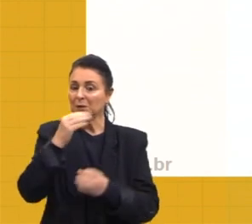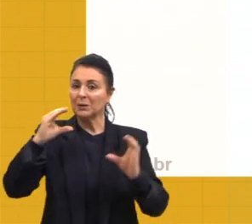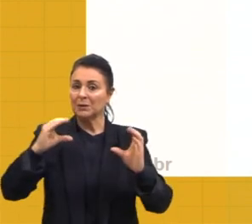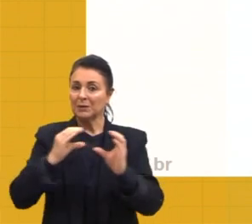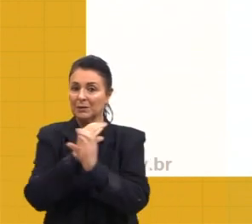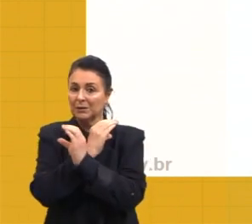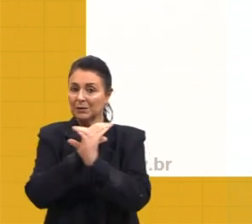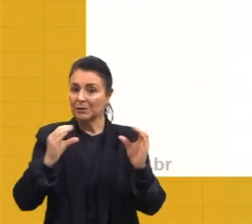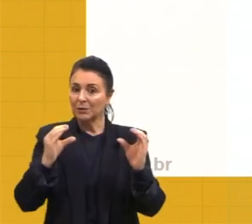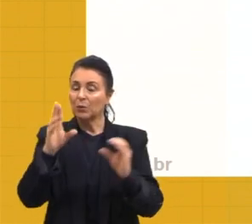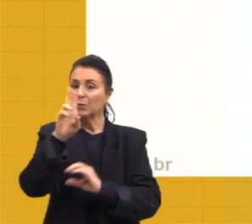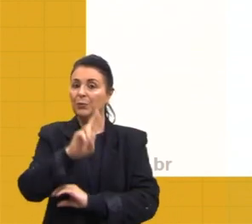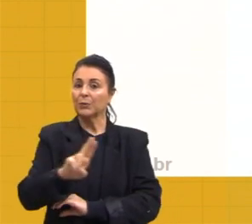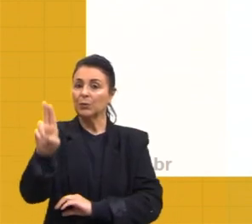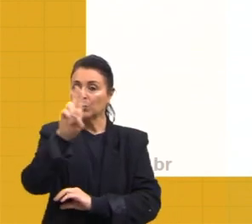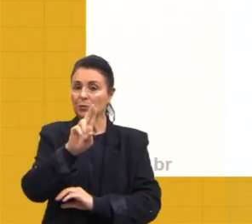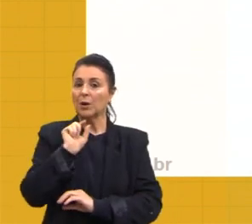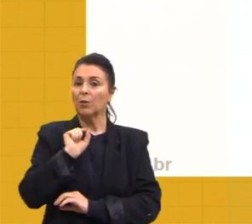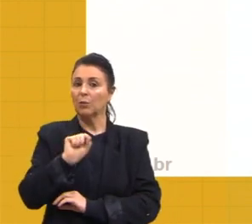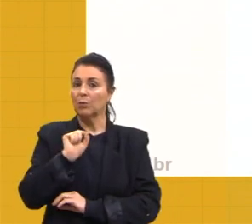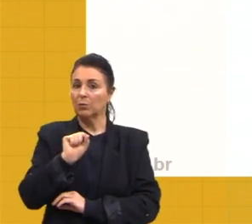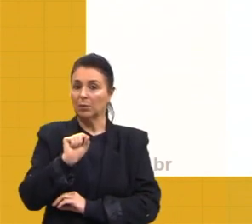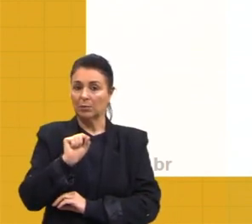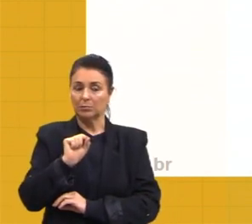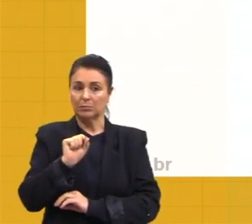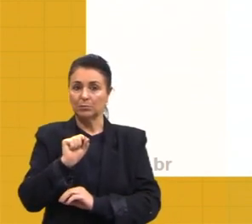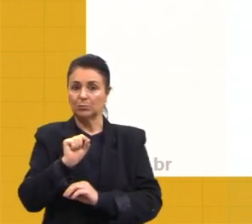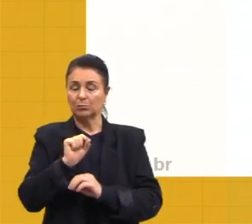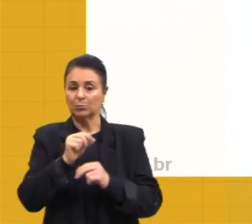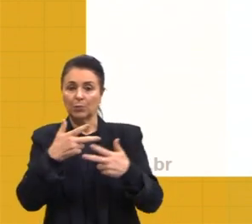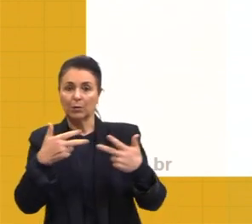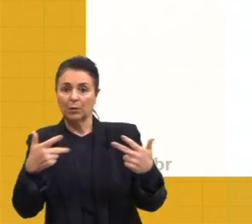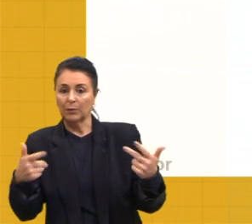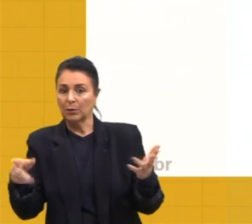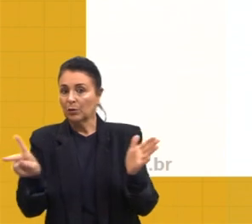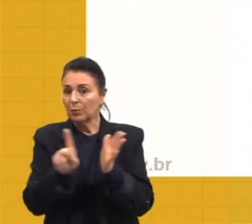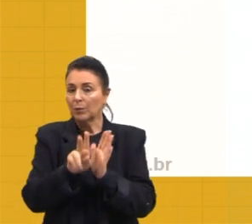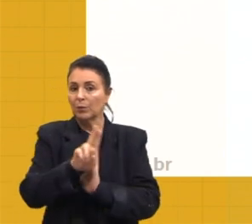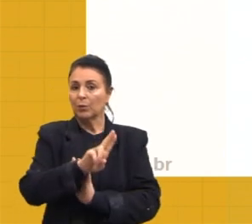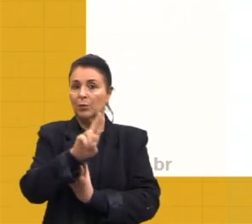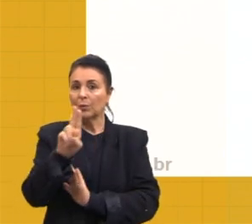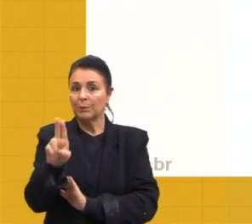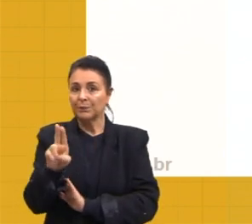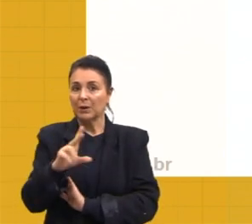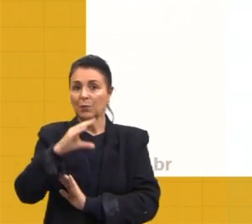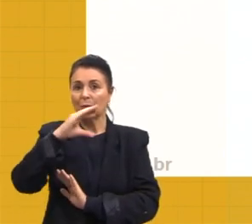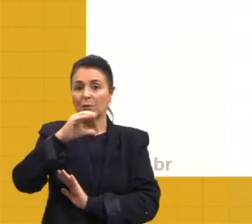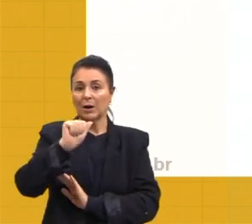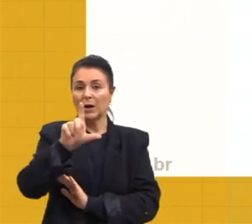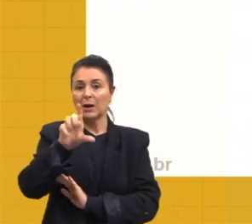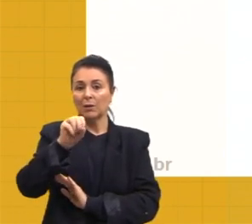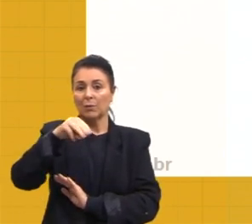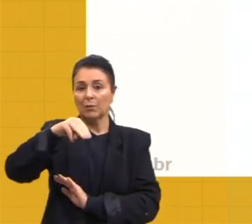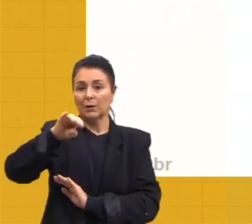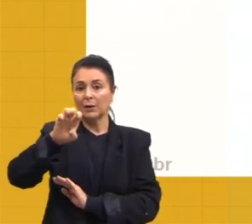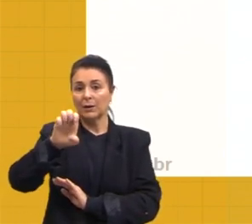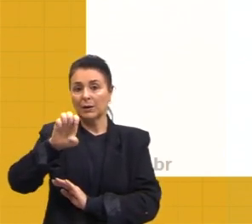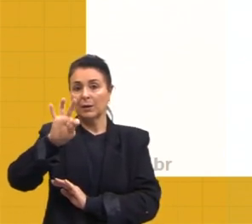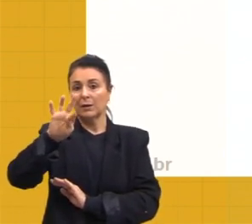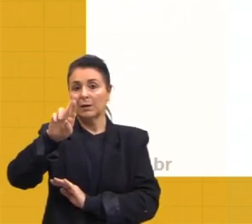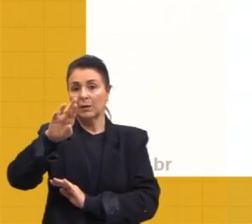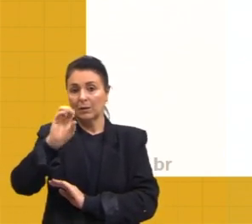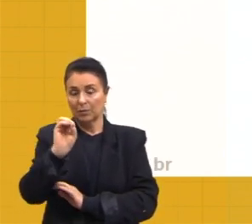elas são medida usando um aparelho específico tá que é denominado calorímetro como é feito